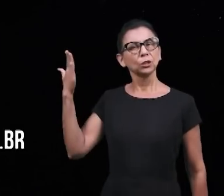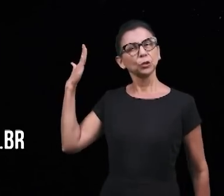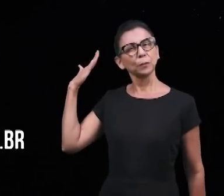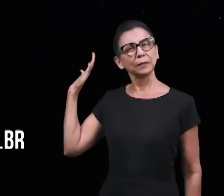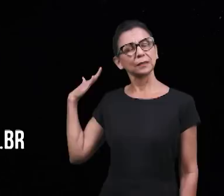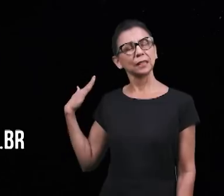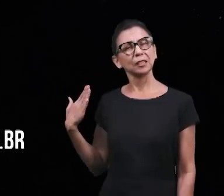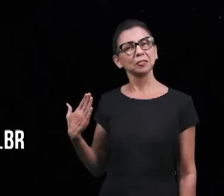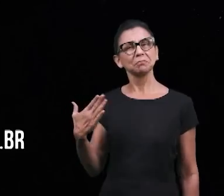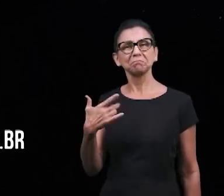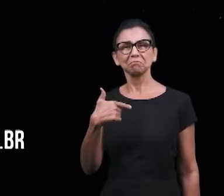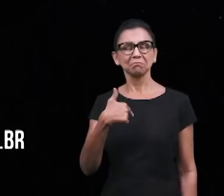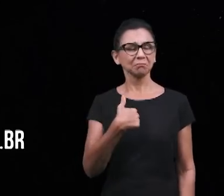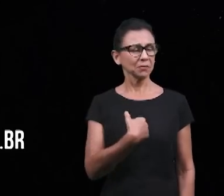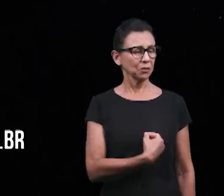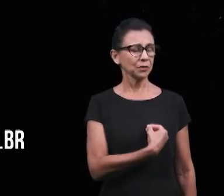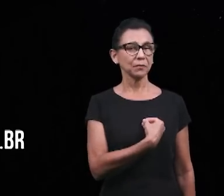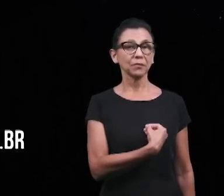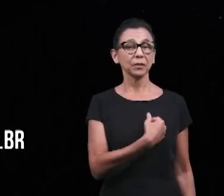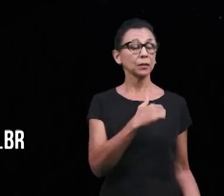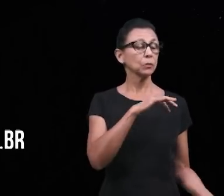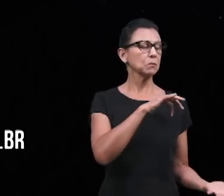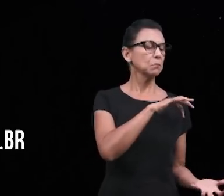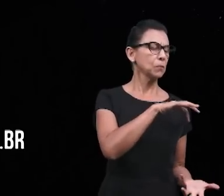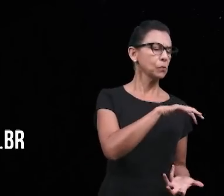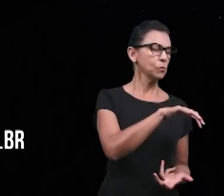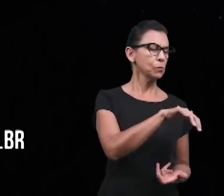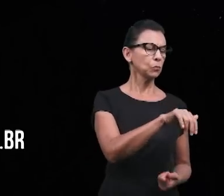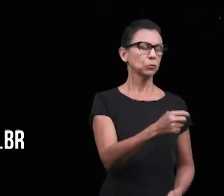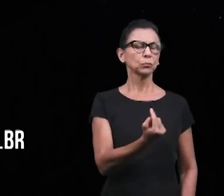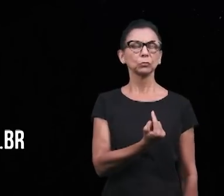Encontrei o grande amor,